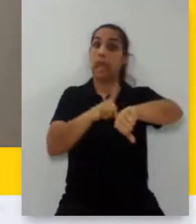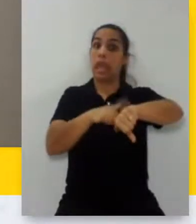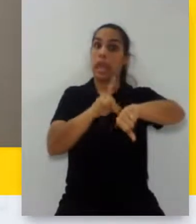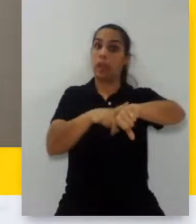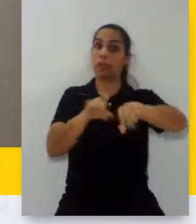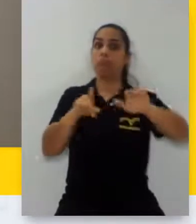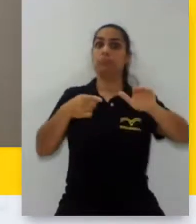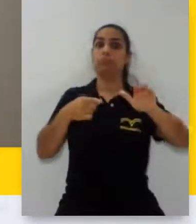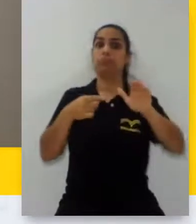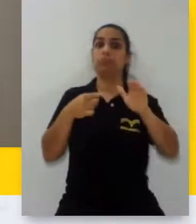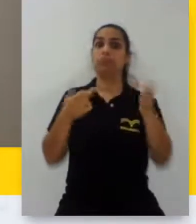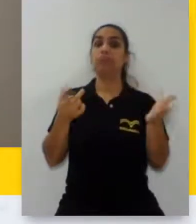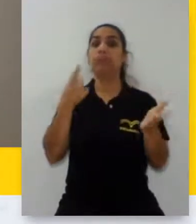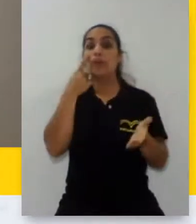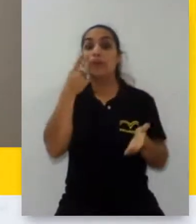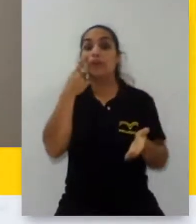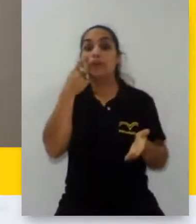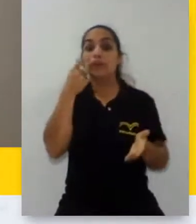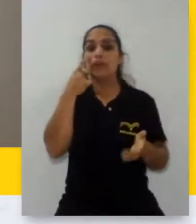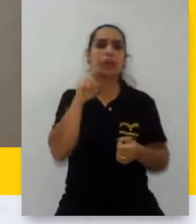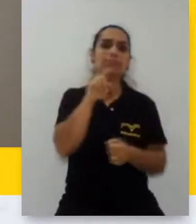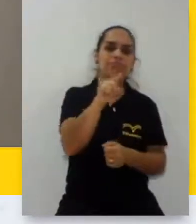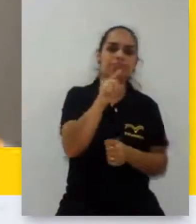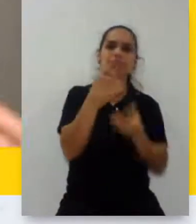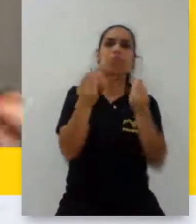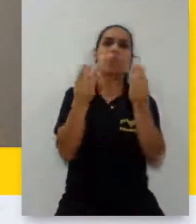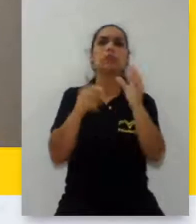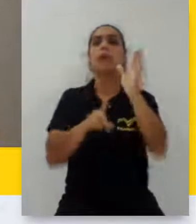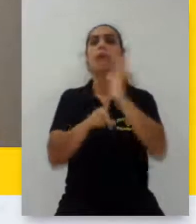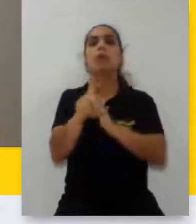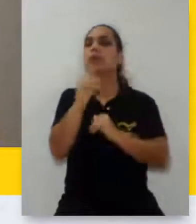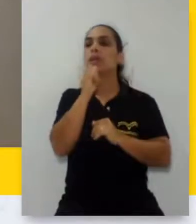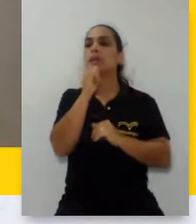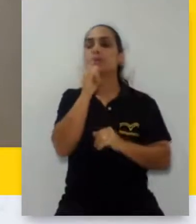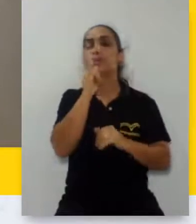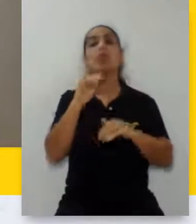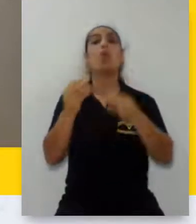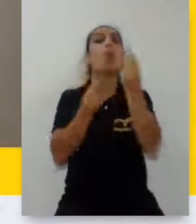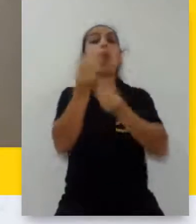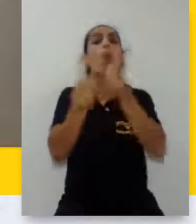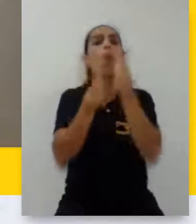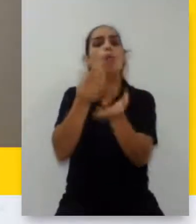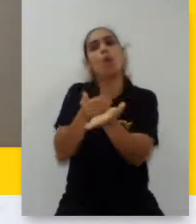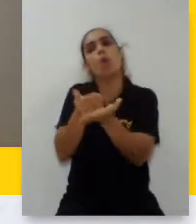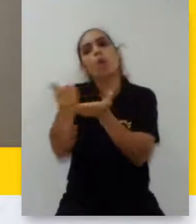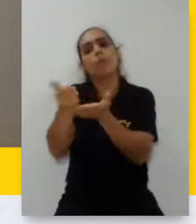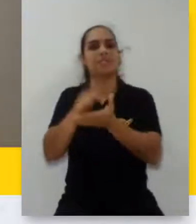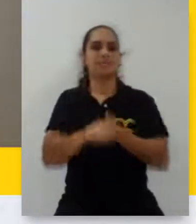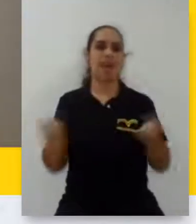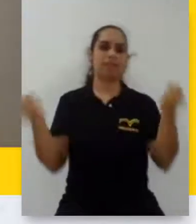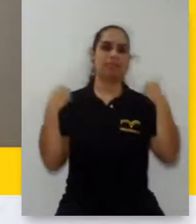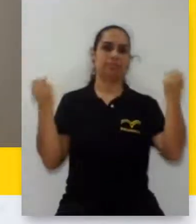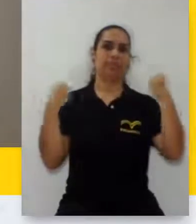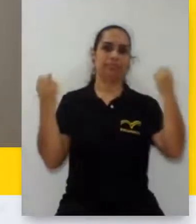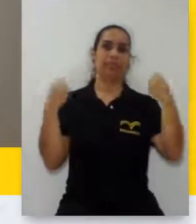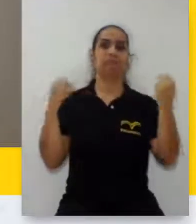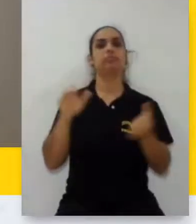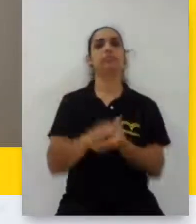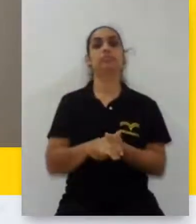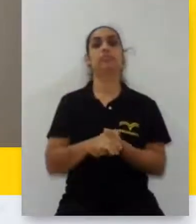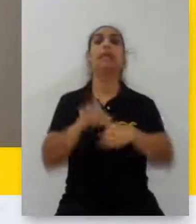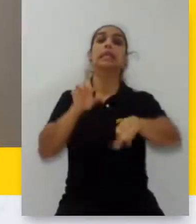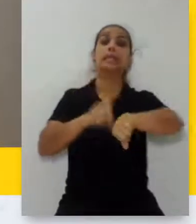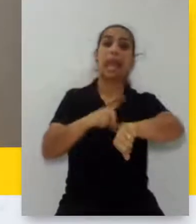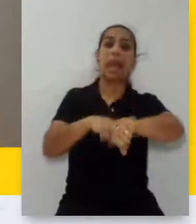devo começar a praticar atividade física, qual o tempo, né, que eu devo realizar essas atividades. Então,